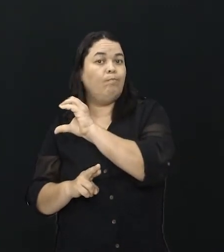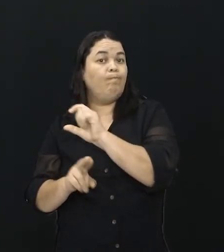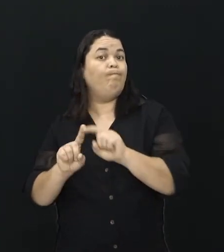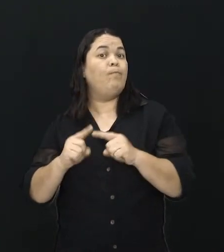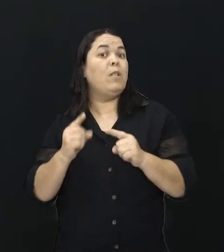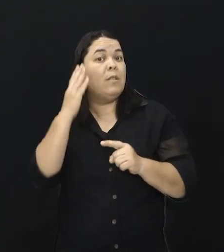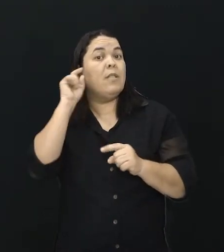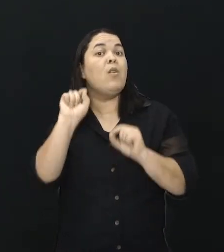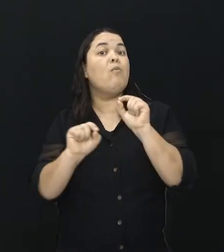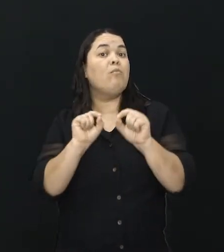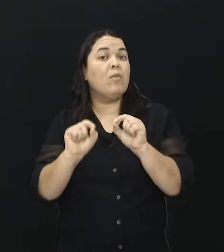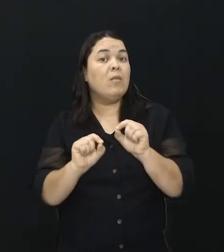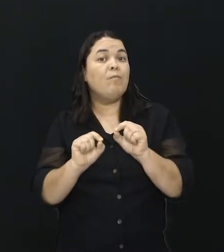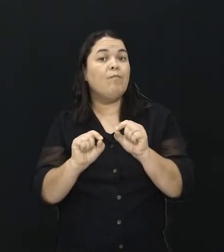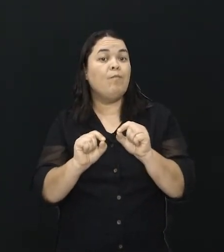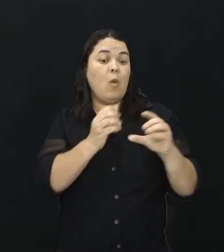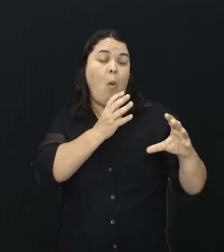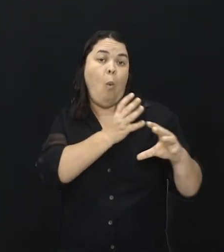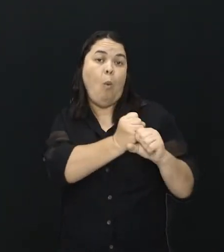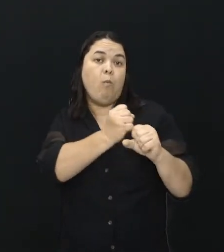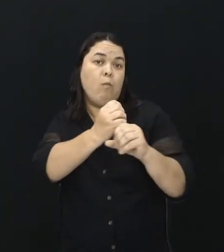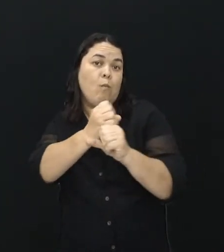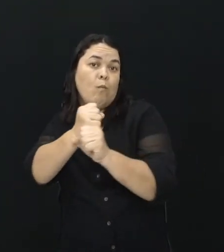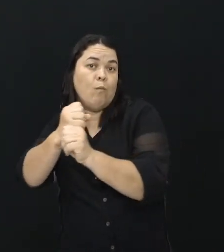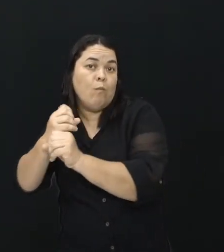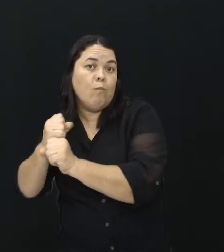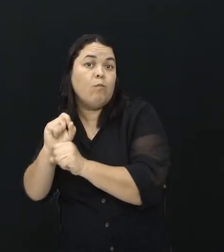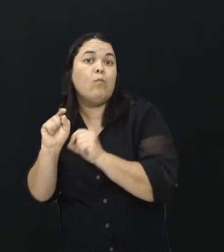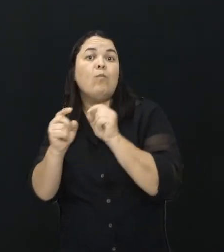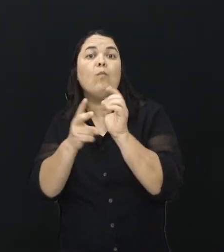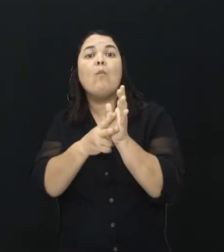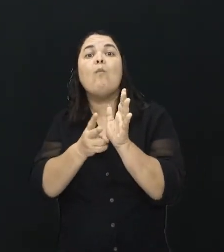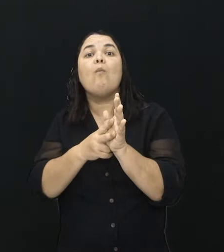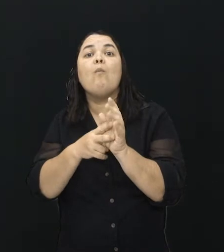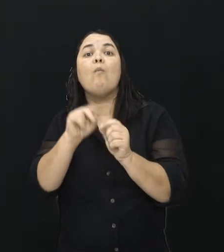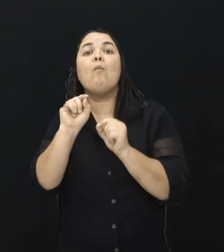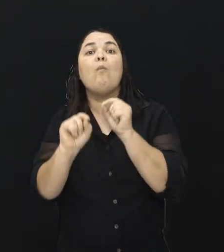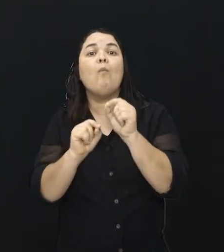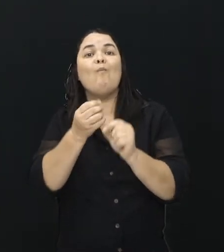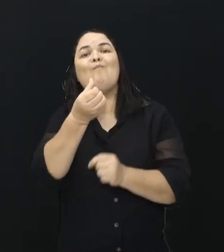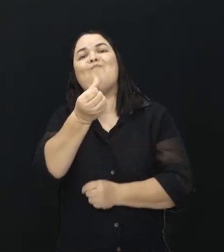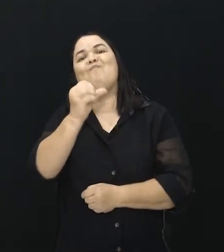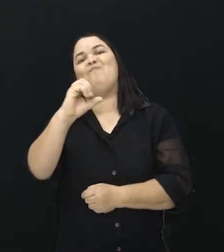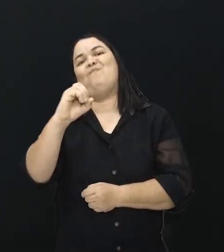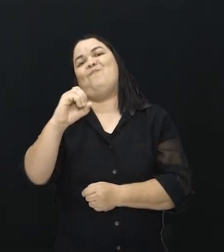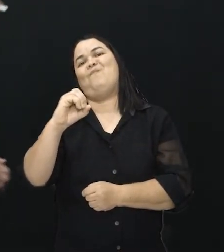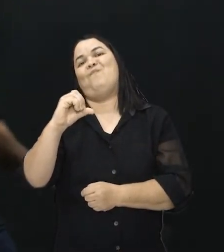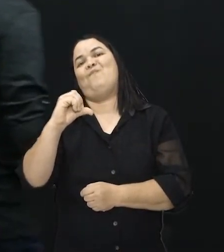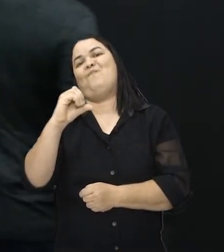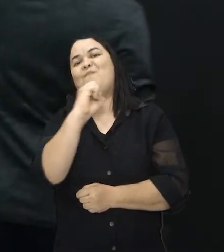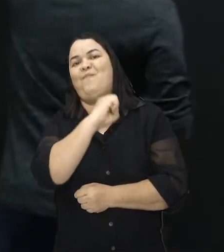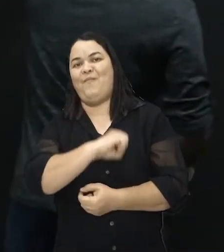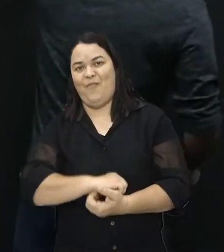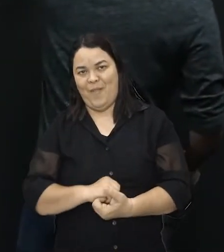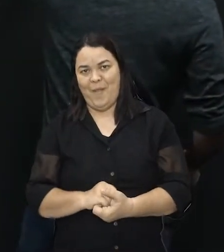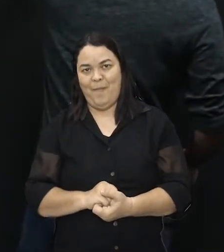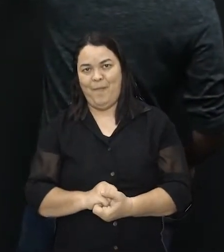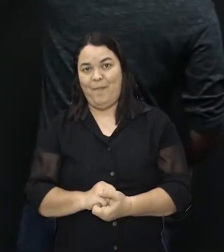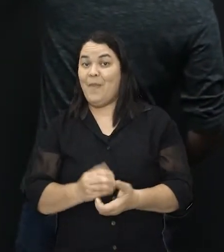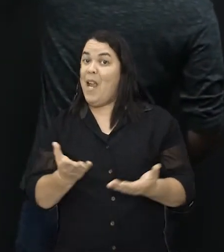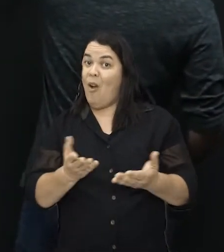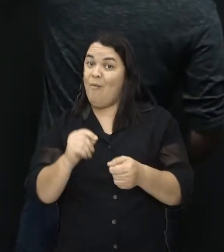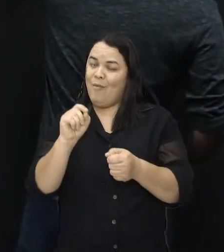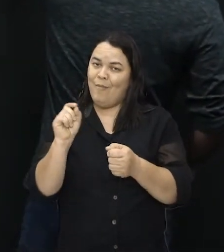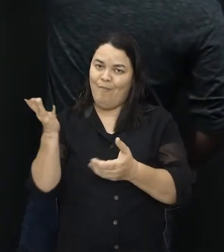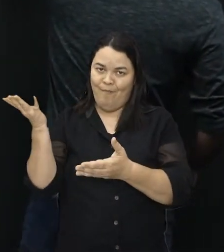é que, ao somar esses três valores, o resultado será 690. Então, é isso que a gente vai fazer aqui